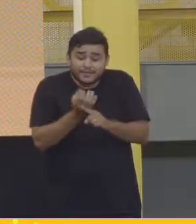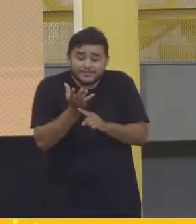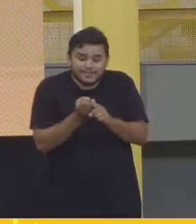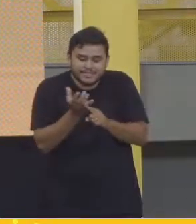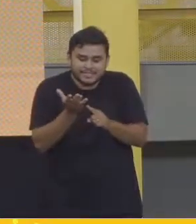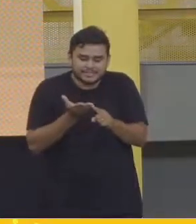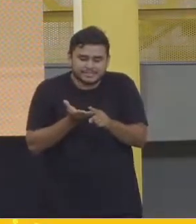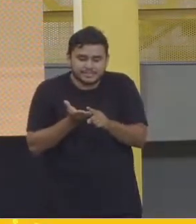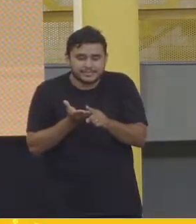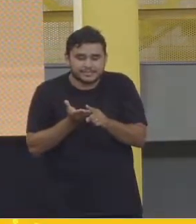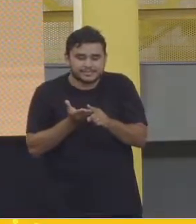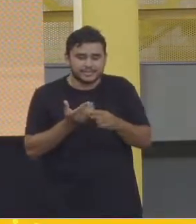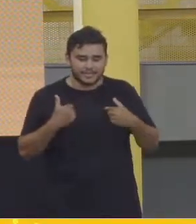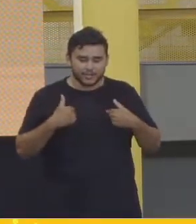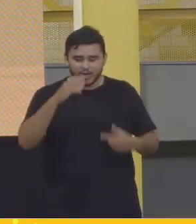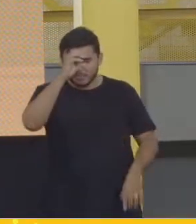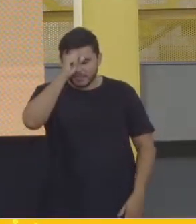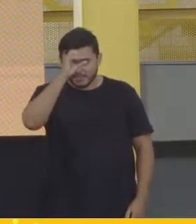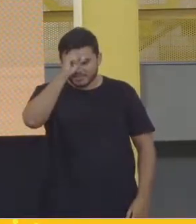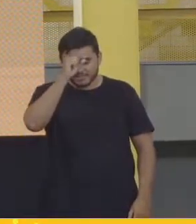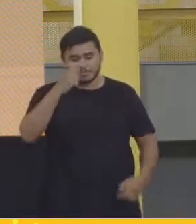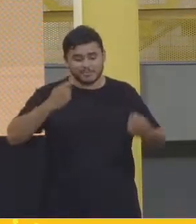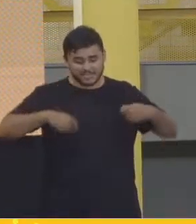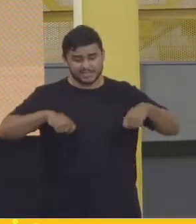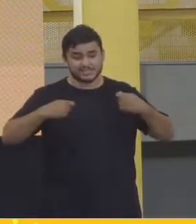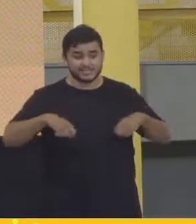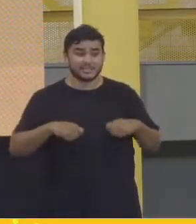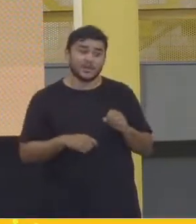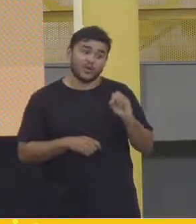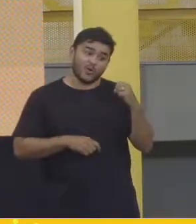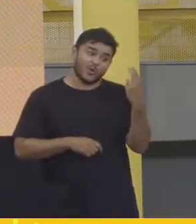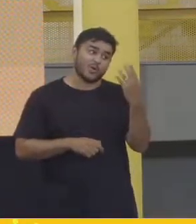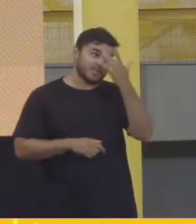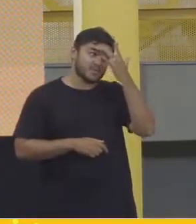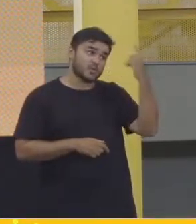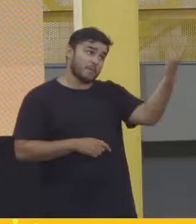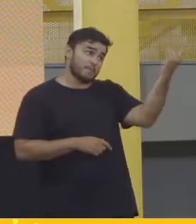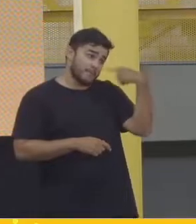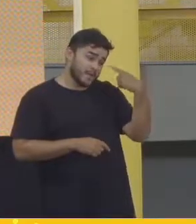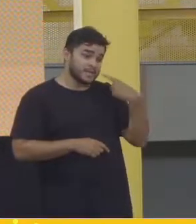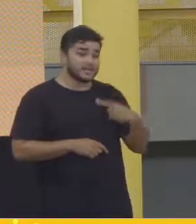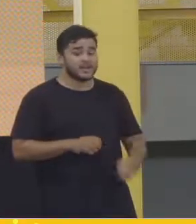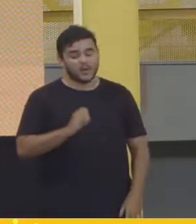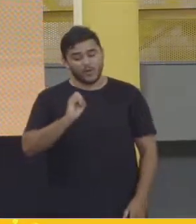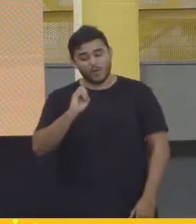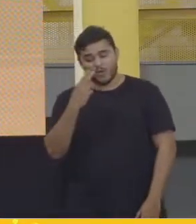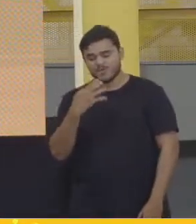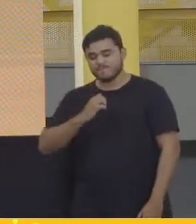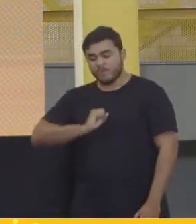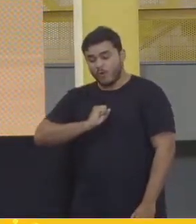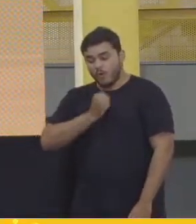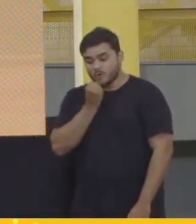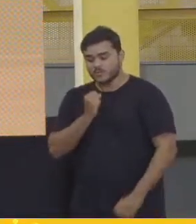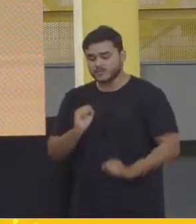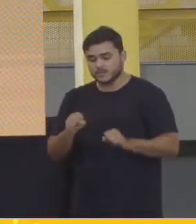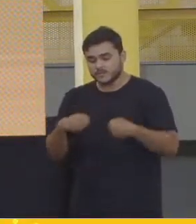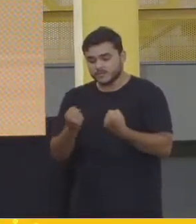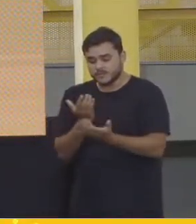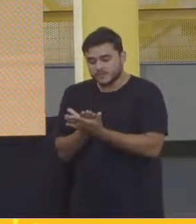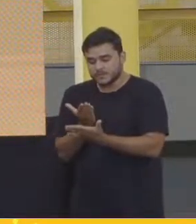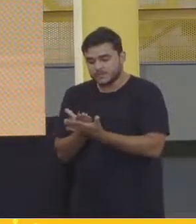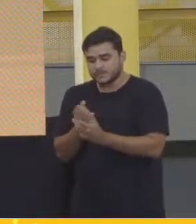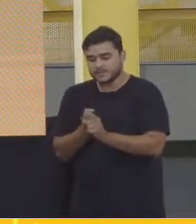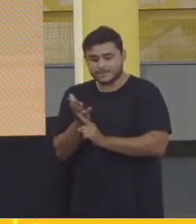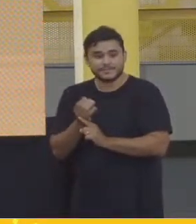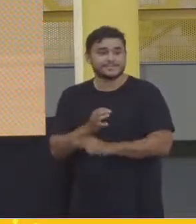gente aprender alguma coisa. Ou é amando, ou é na força do ódio. E tem gente